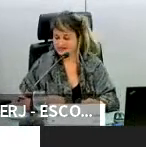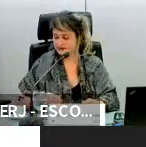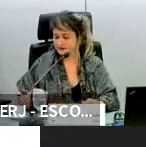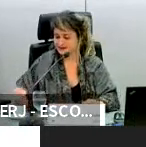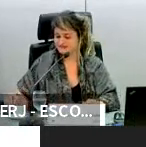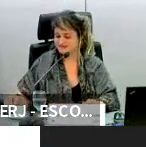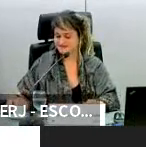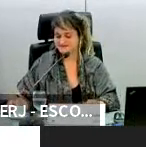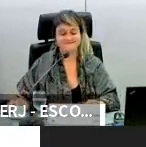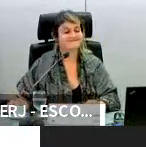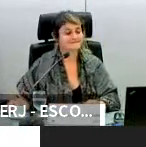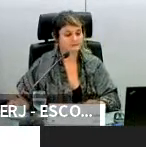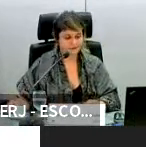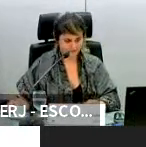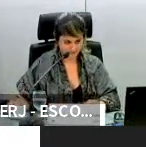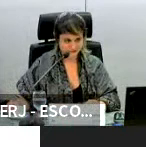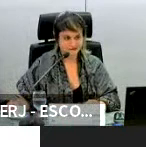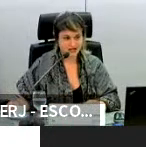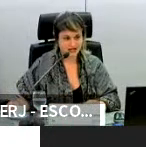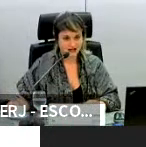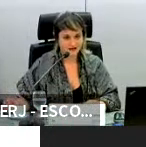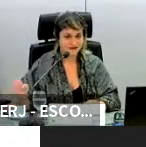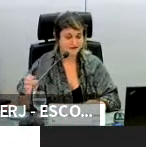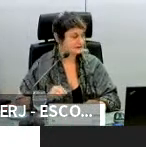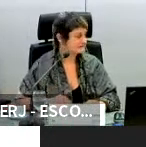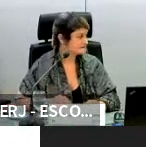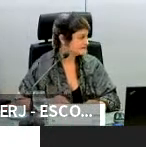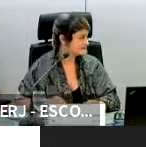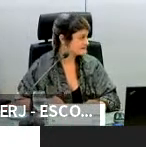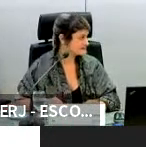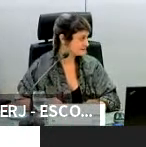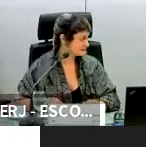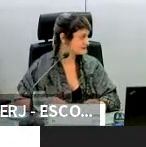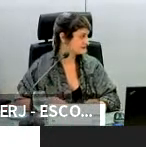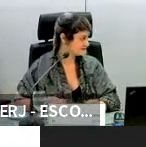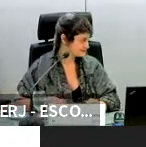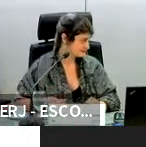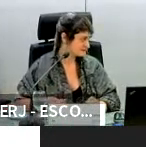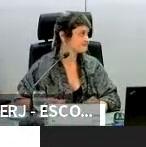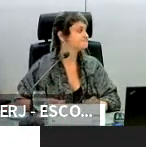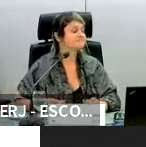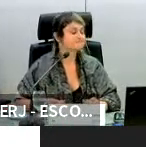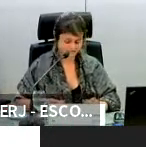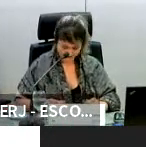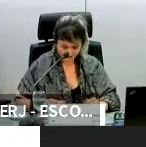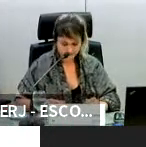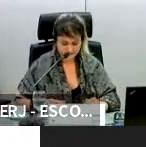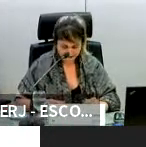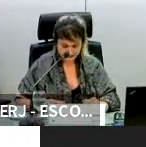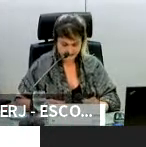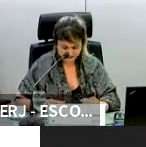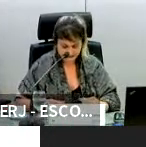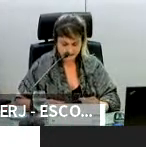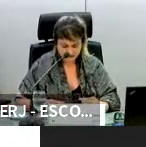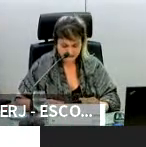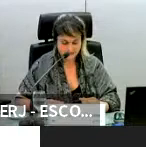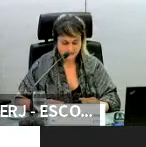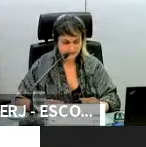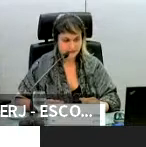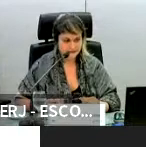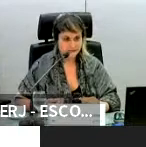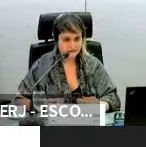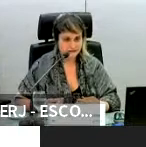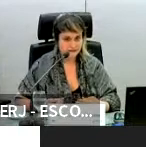verdade, ser entrevistados, participar da pesquisa, porque é um recorte muito privado da vida dessas pessoas,